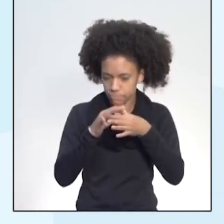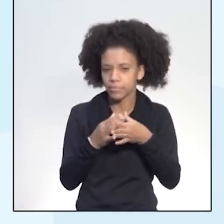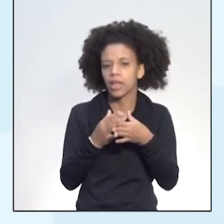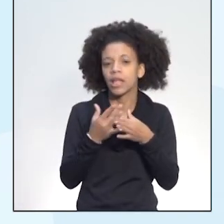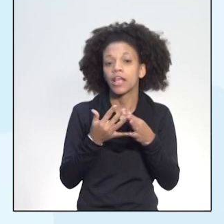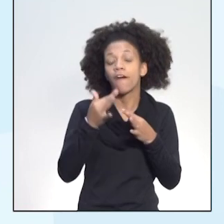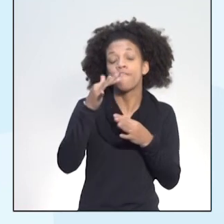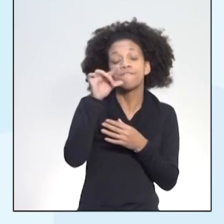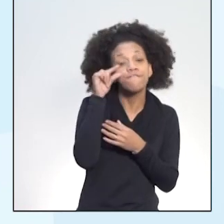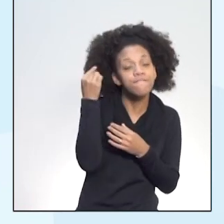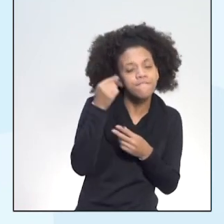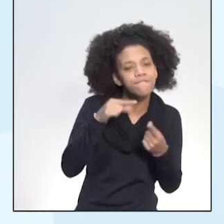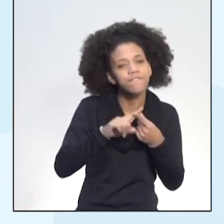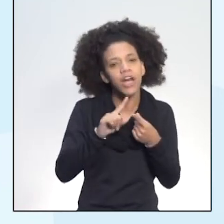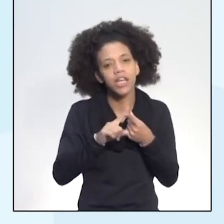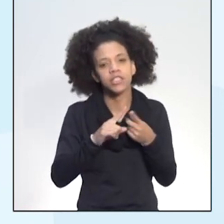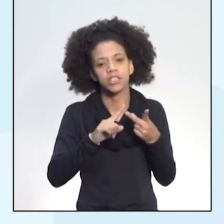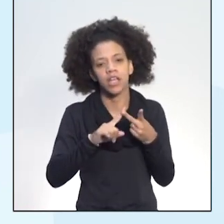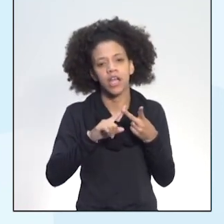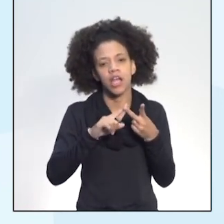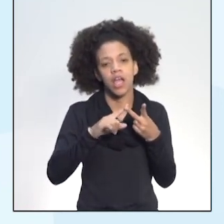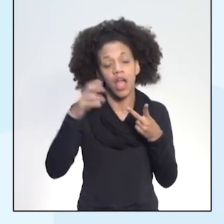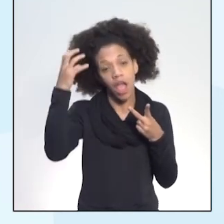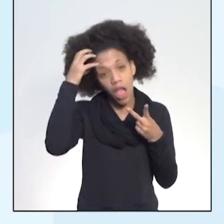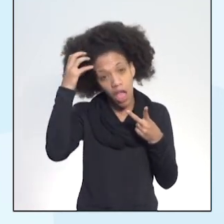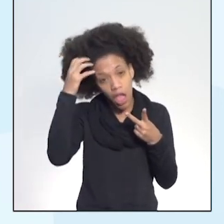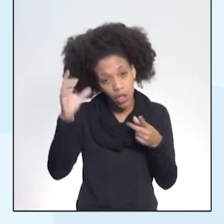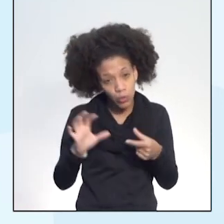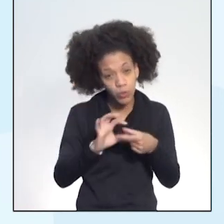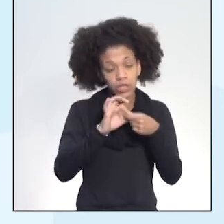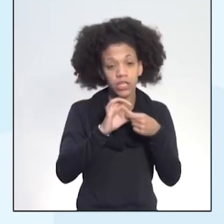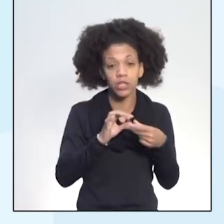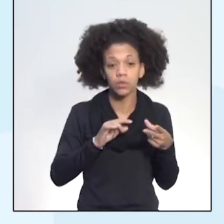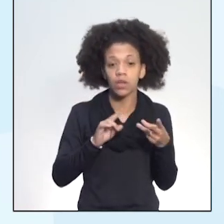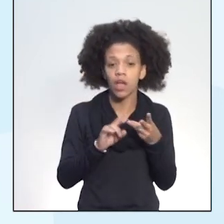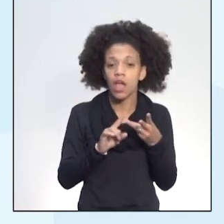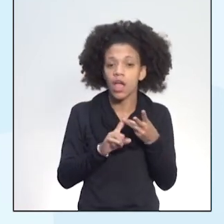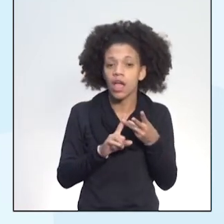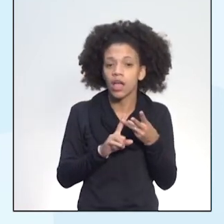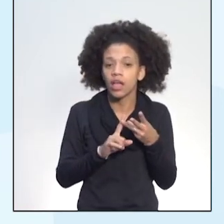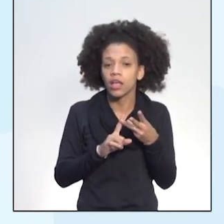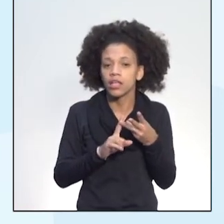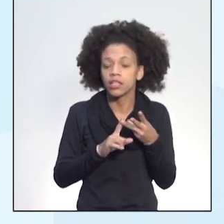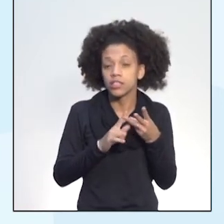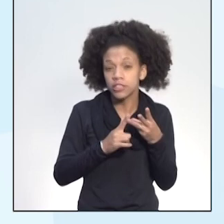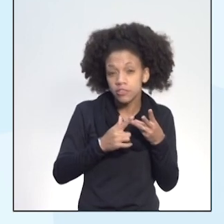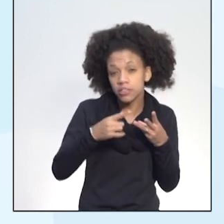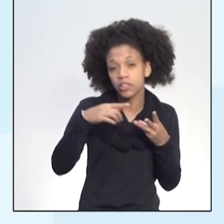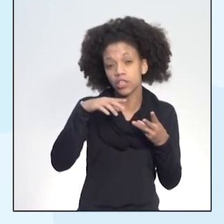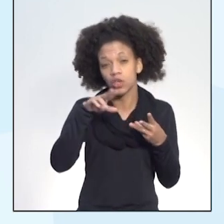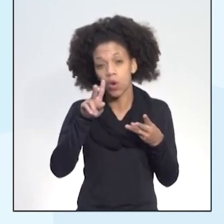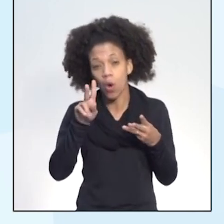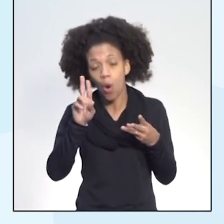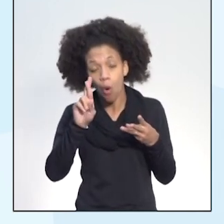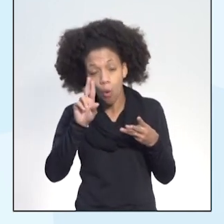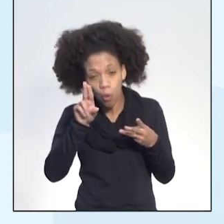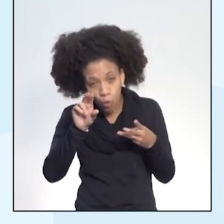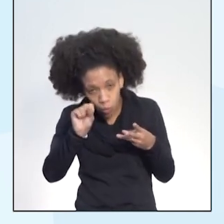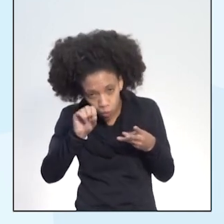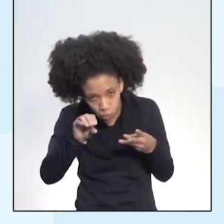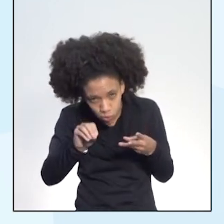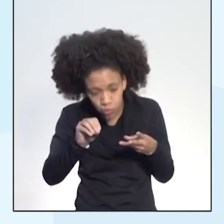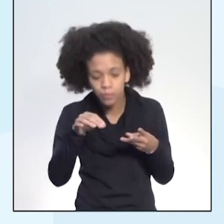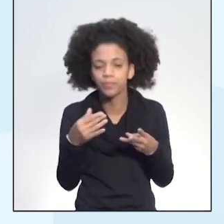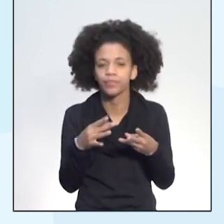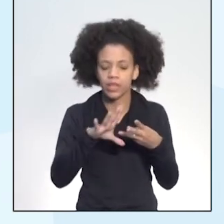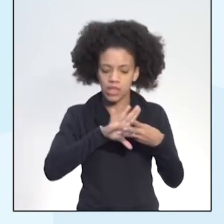Reino Unido, que envolve ali a Inglaterra, e o Império Russo, formando a Tríplice Entente.